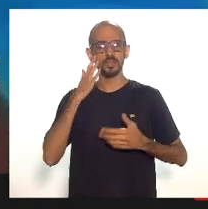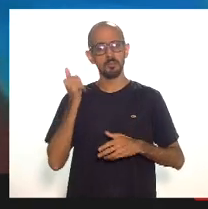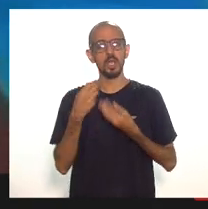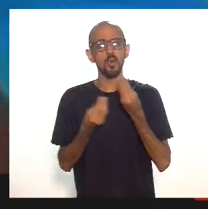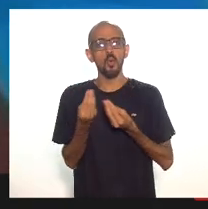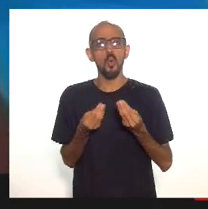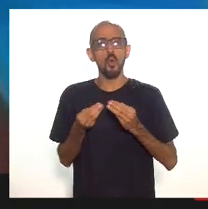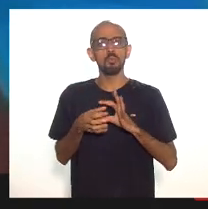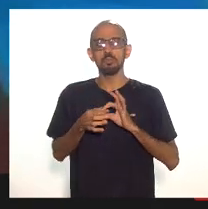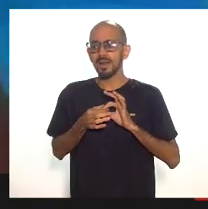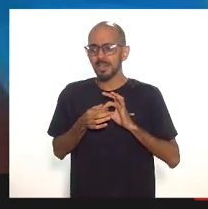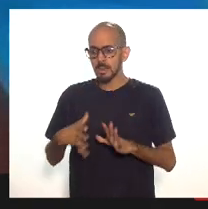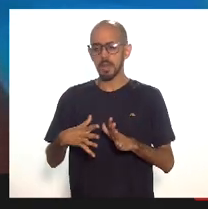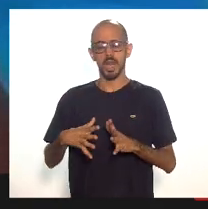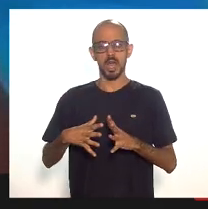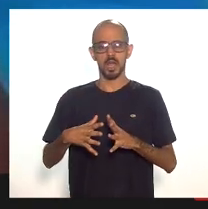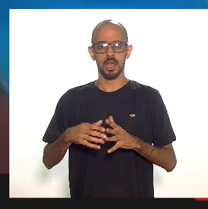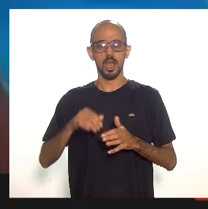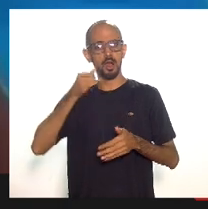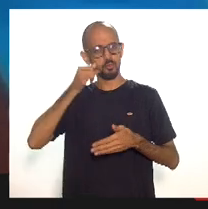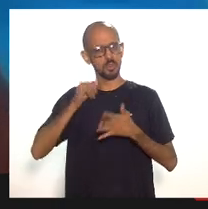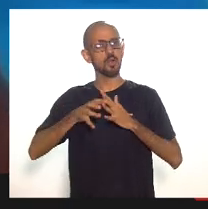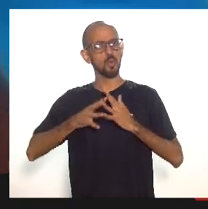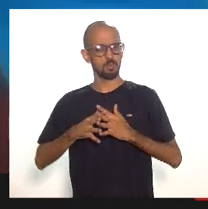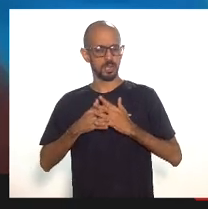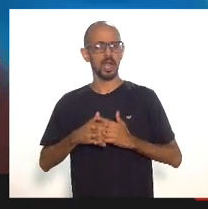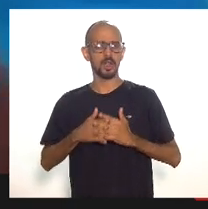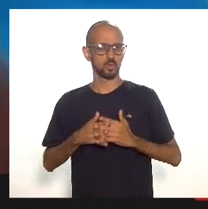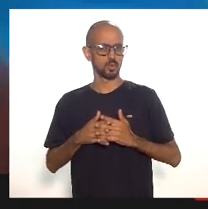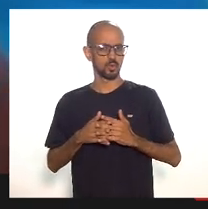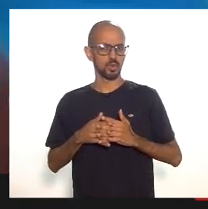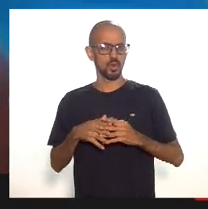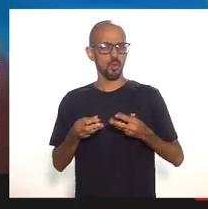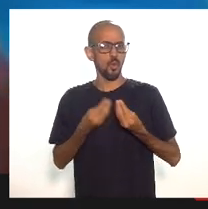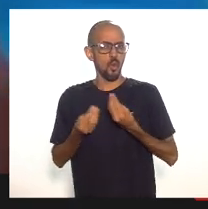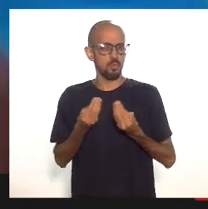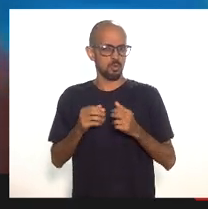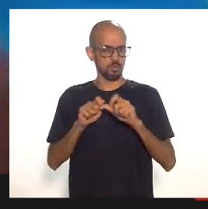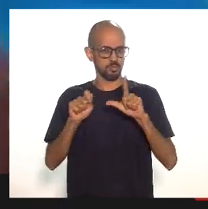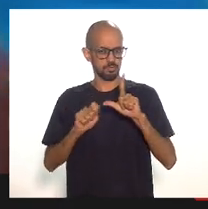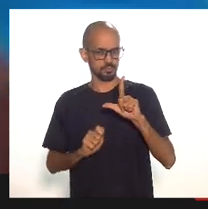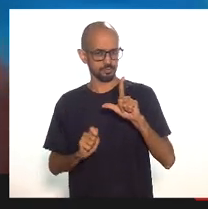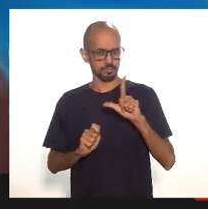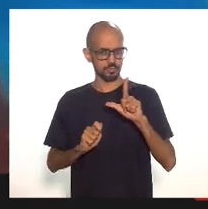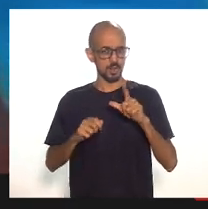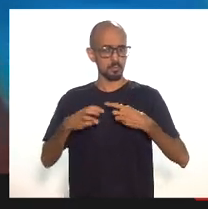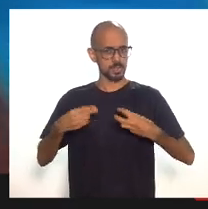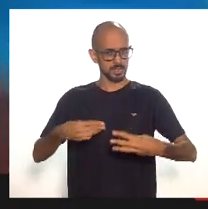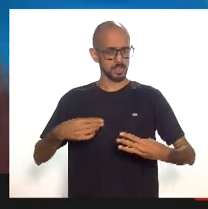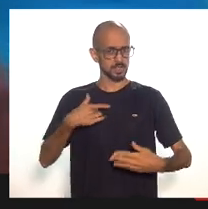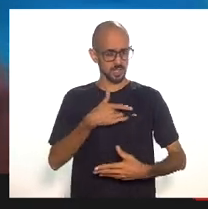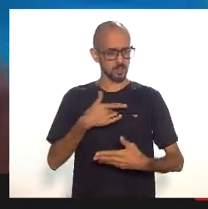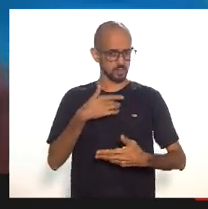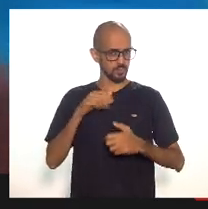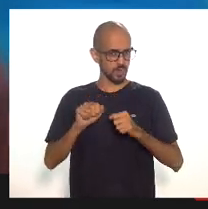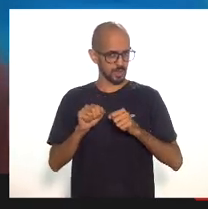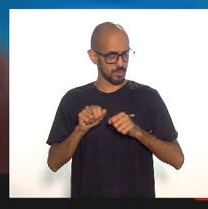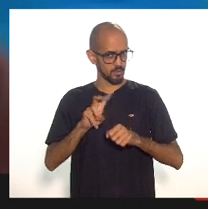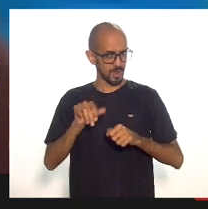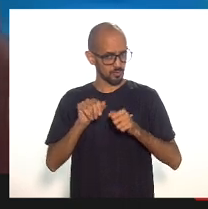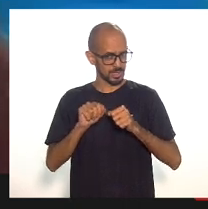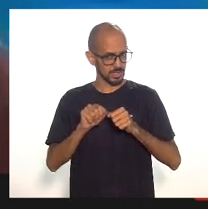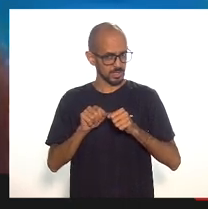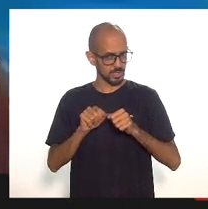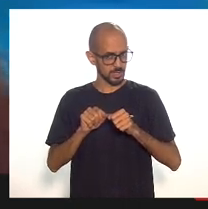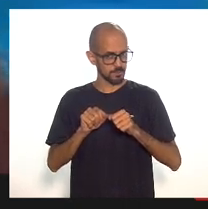qual é a situação logística, né, que o Ministério da Saúde tem para resolver esse problema? E ainda em relação a isso, por que